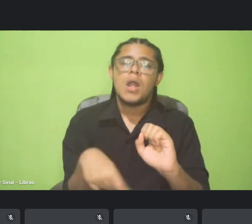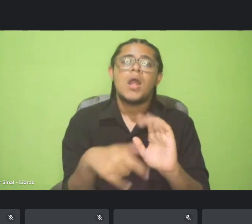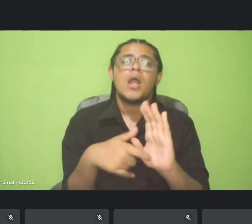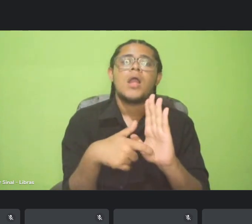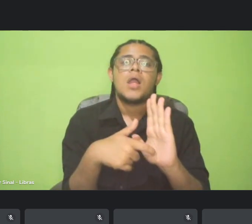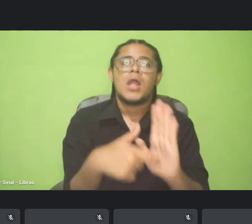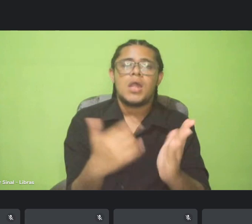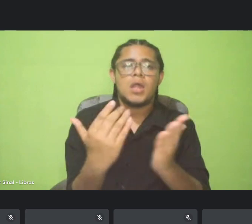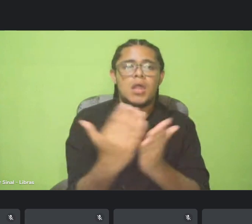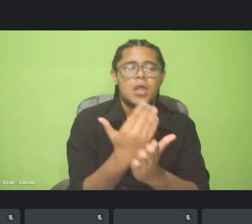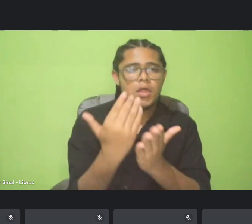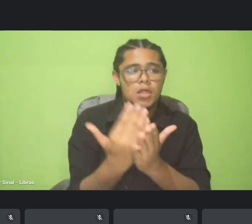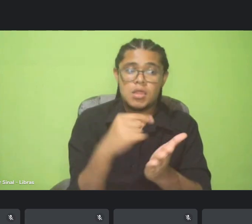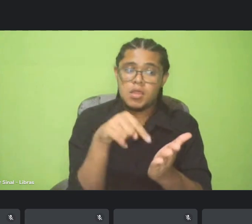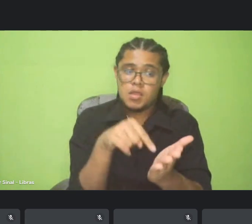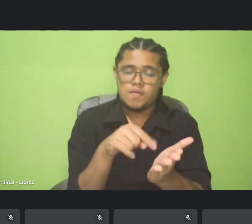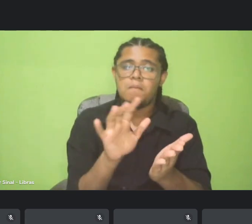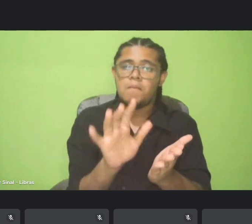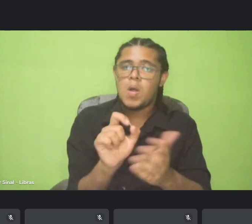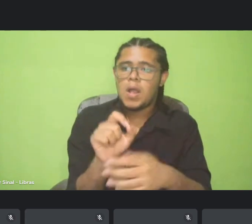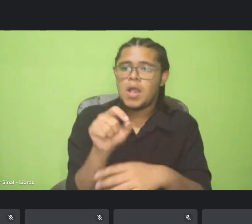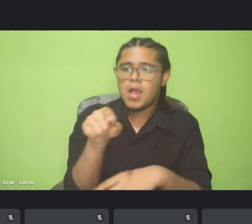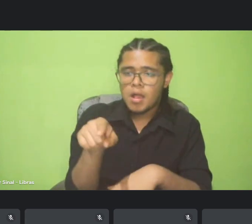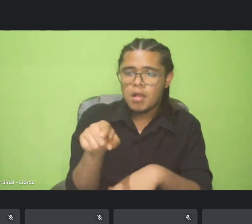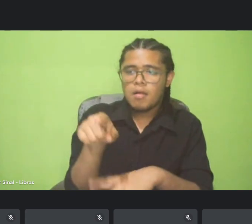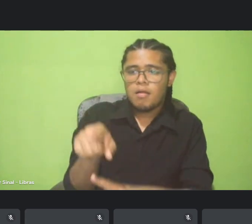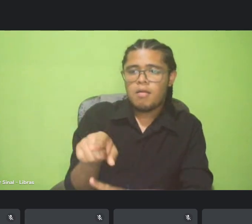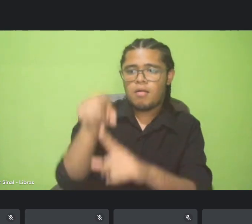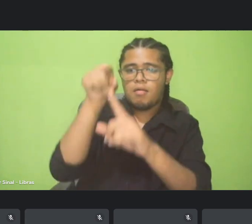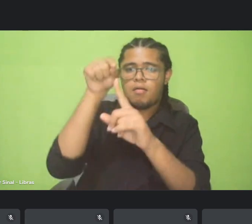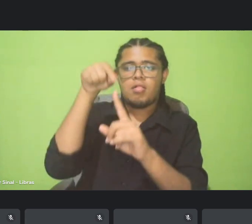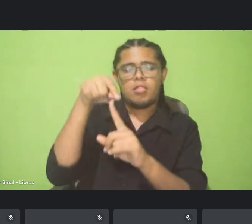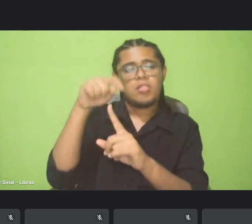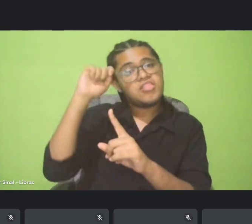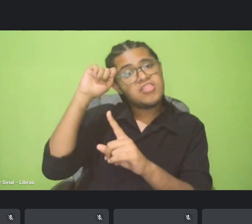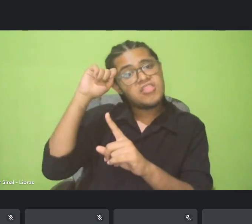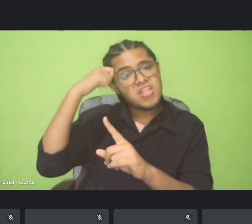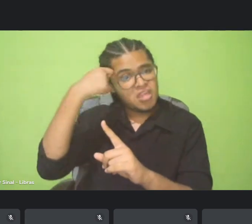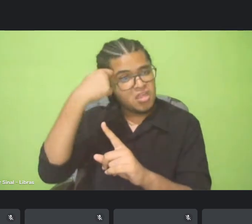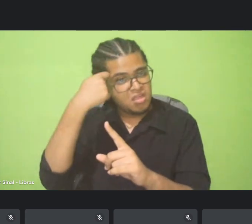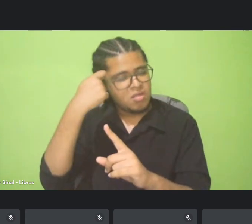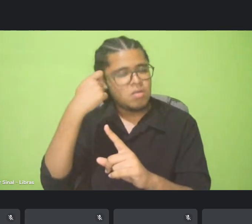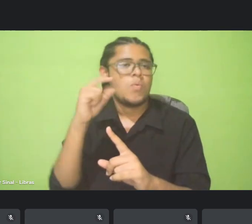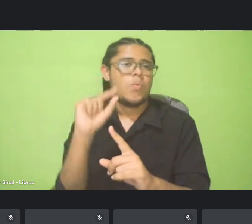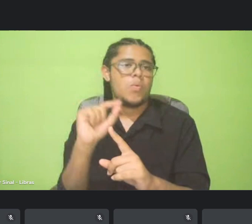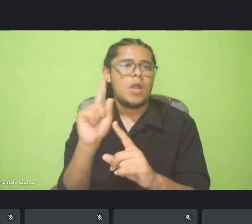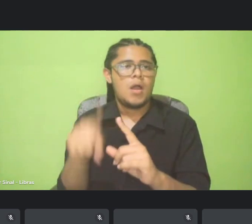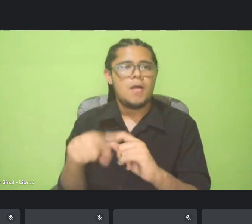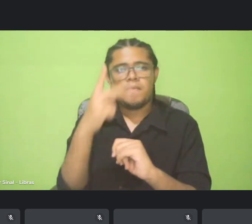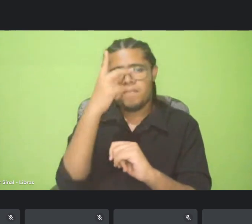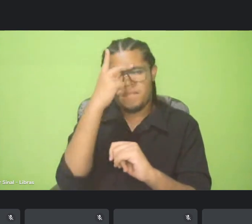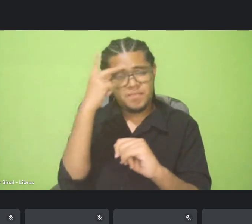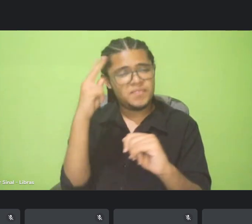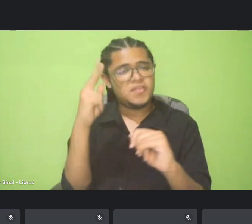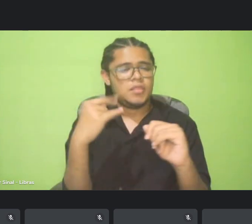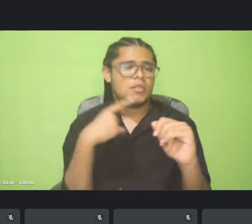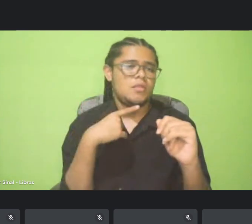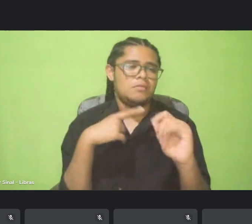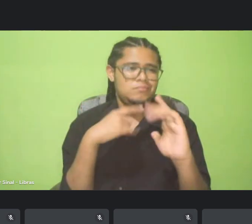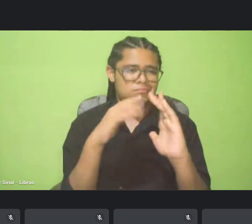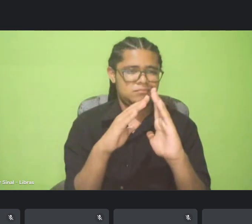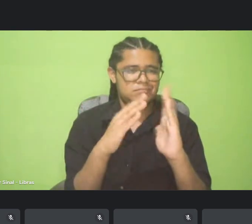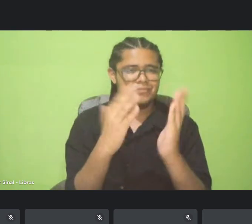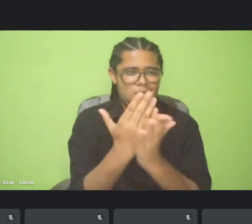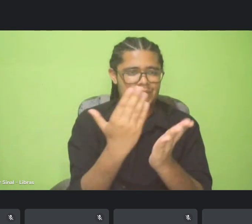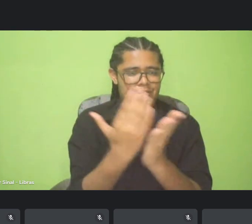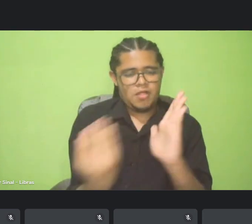livro, nem o pesquisador do livro, ela só é o proponente do livro, seja, alguém que vai estar lá com o nomezinho no meio do livro, não vai